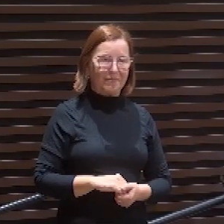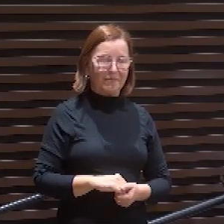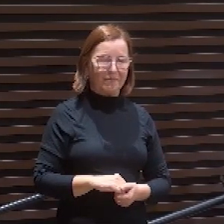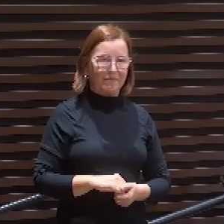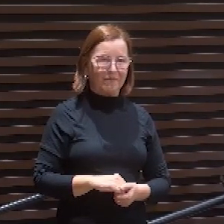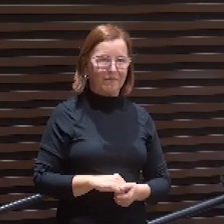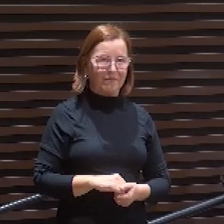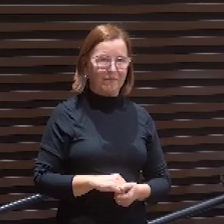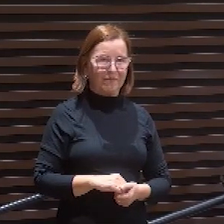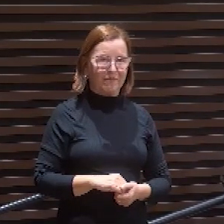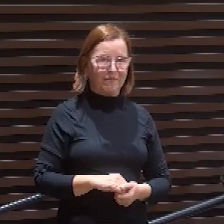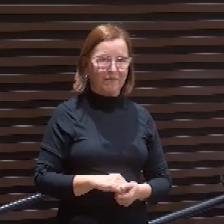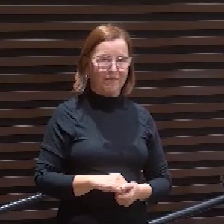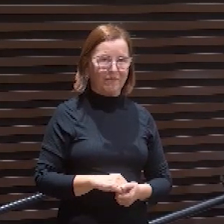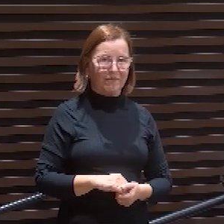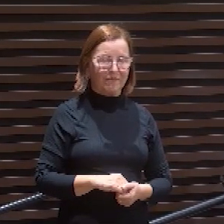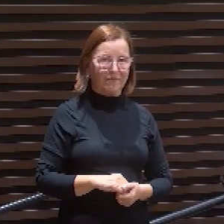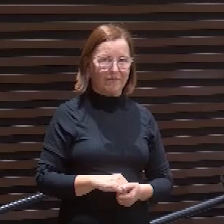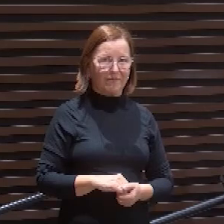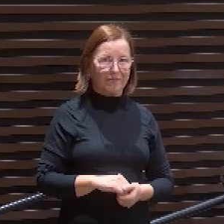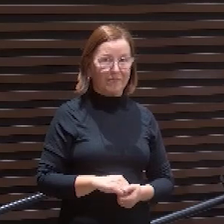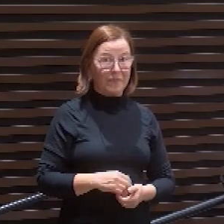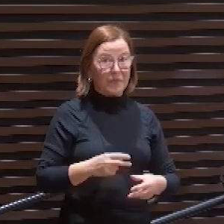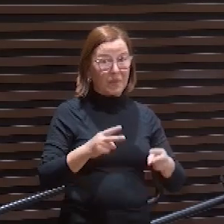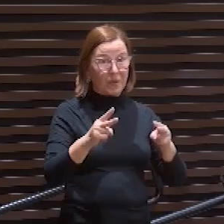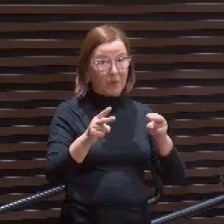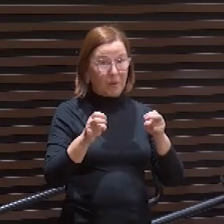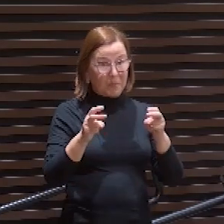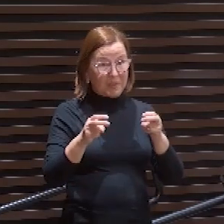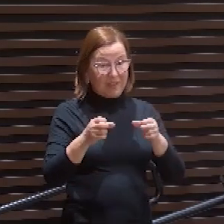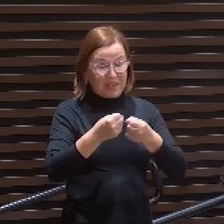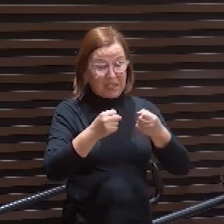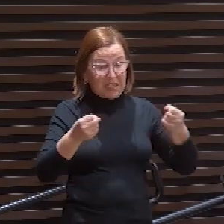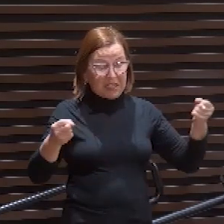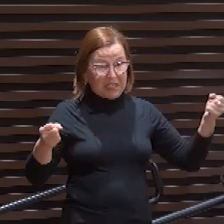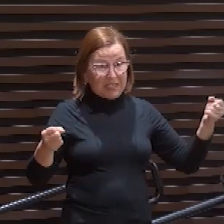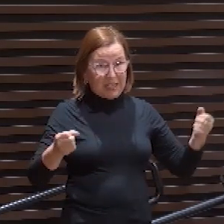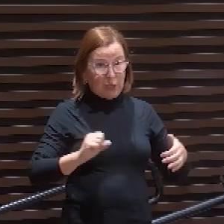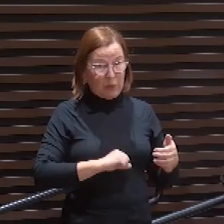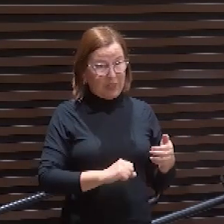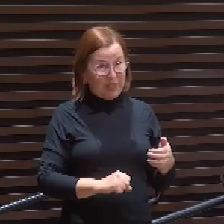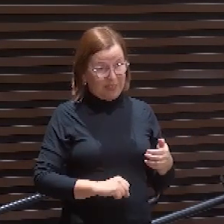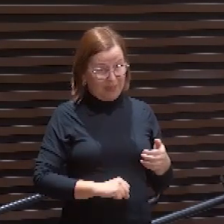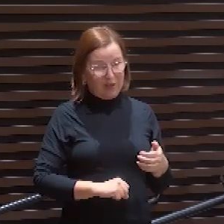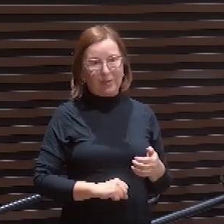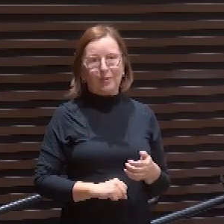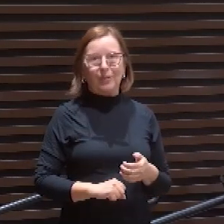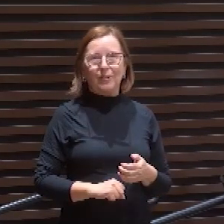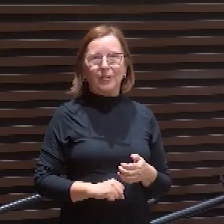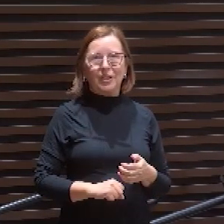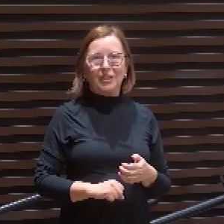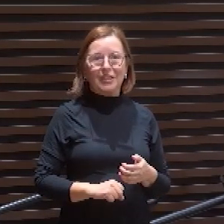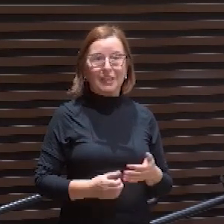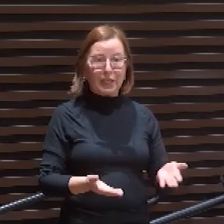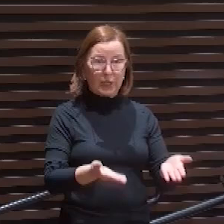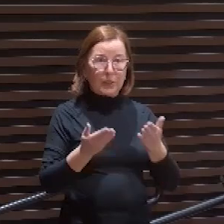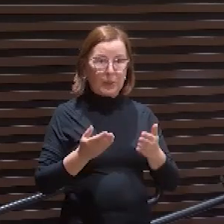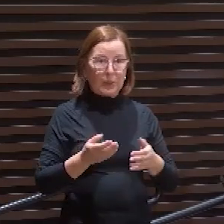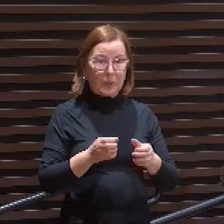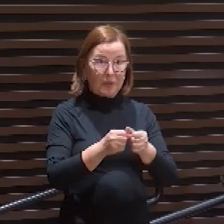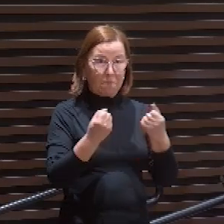Ele manda considerar a grandeza de Melquisedeque, do homem do pão e vinho.